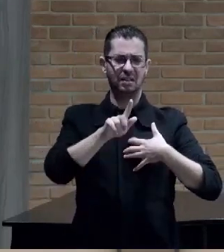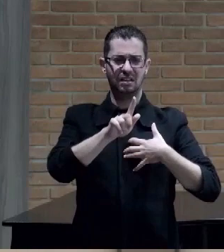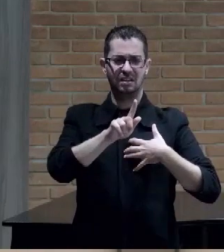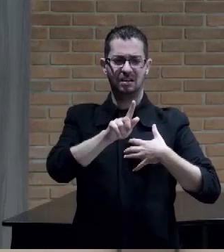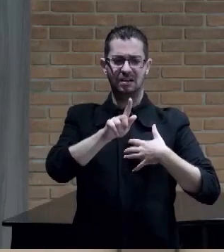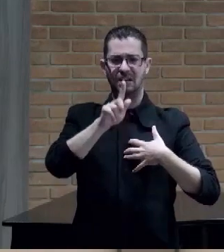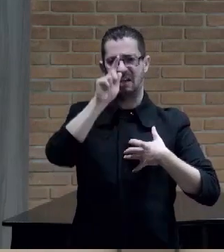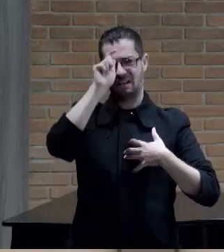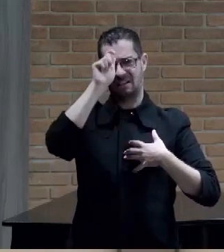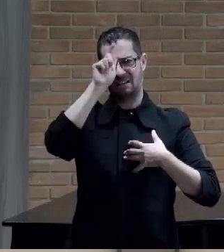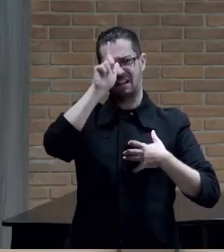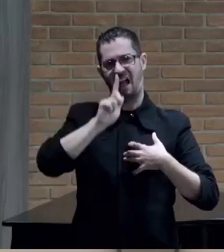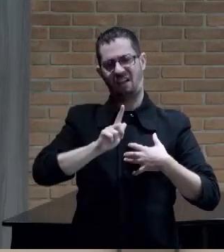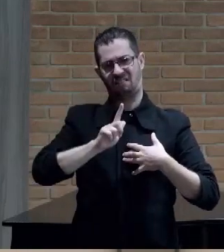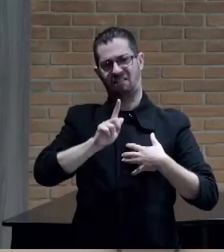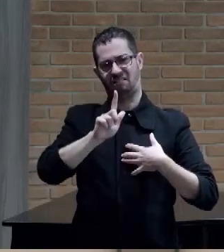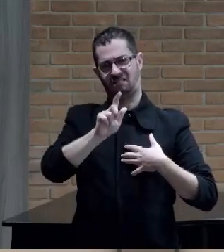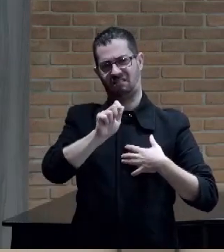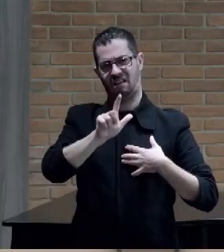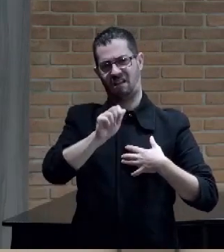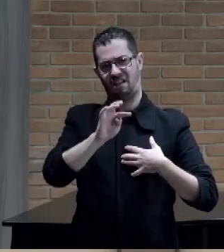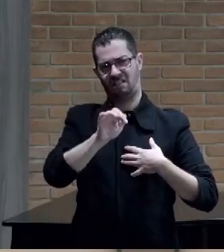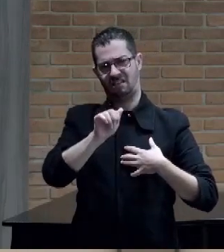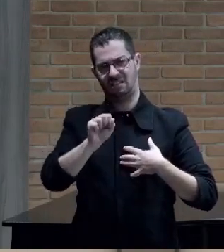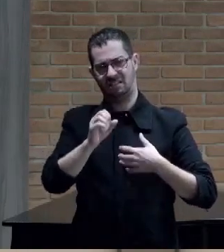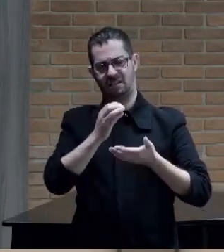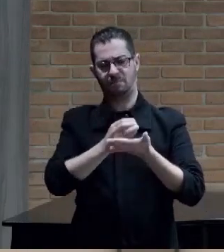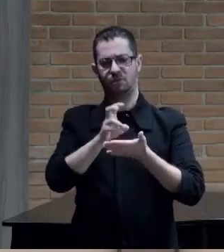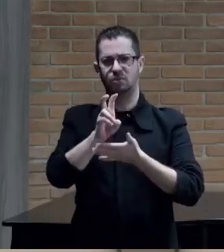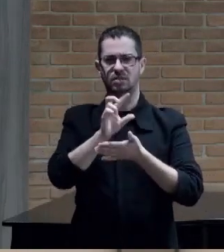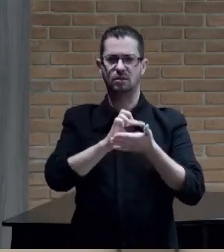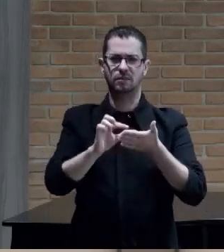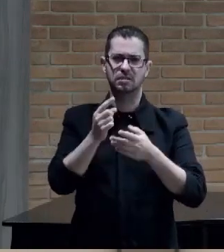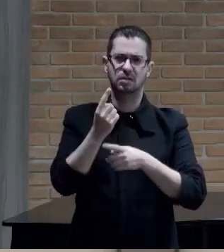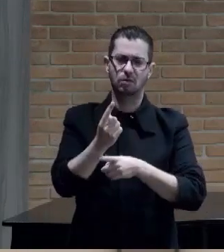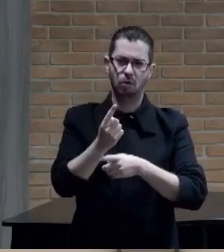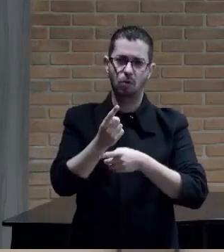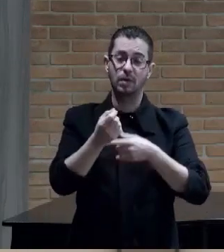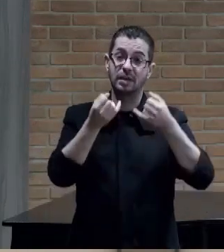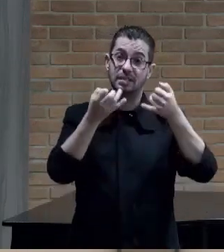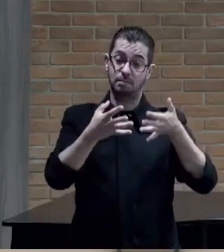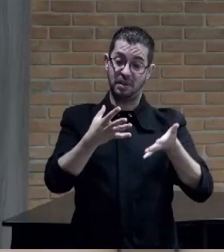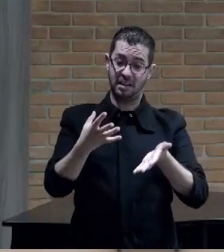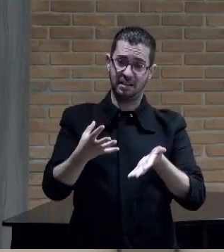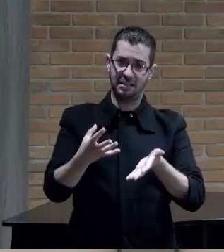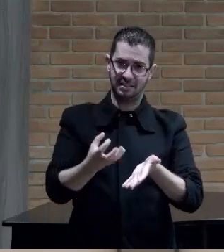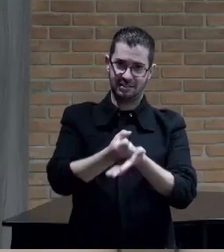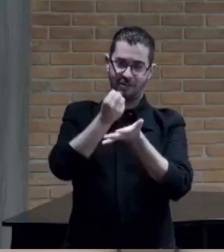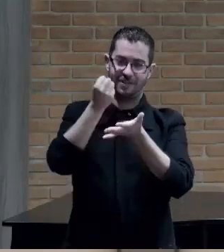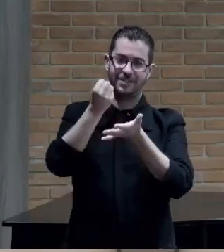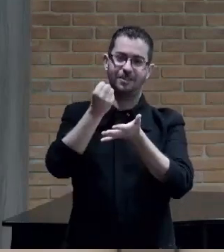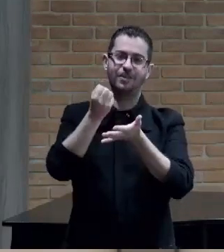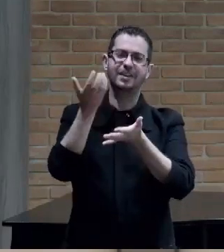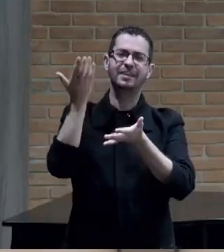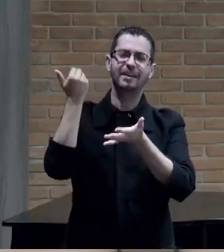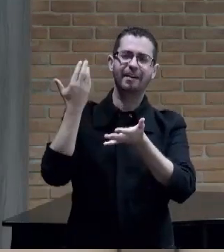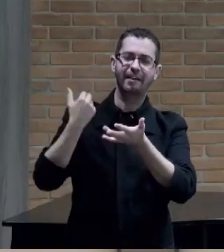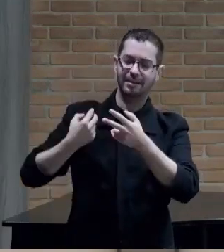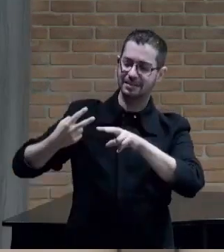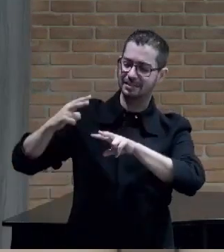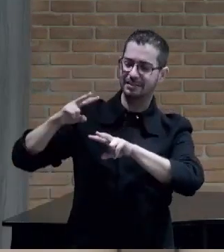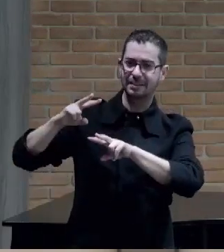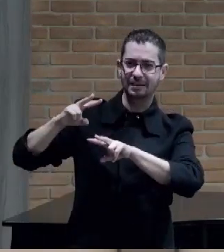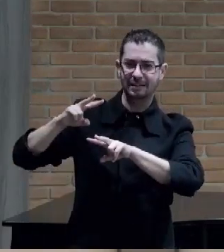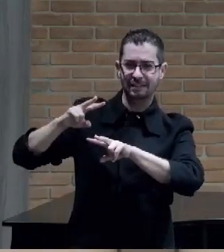vai falar a respeito desse resgate quanto à escravidão que o pecado opera em